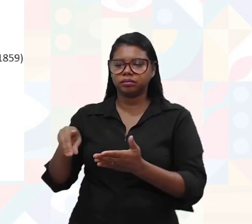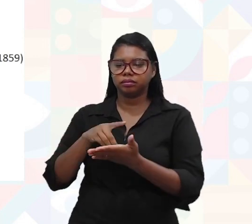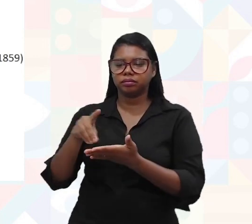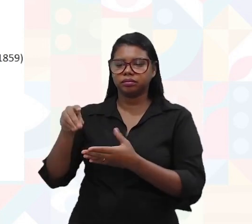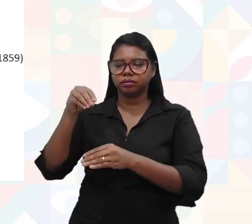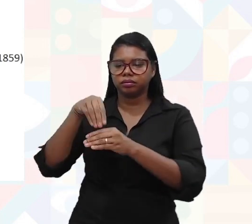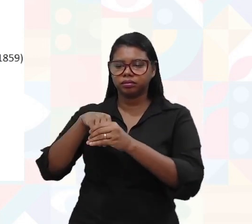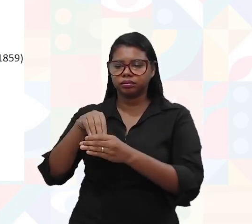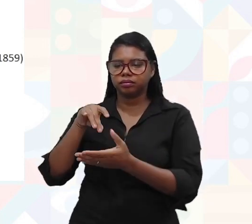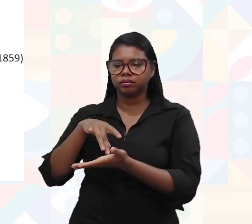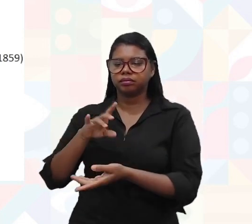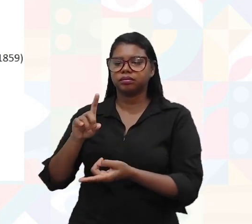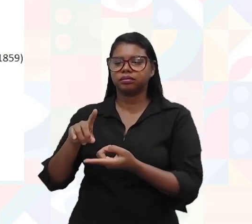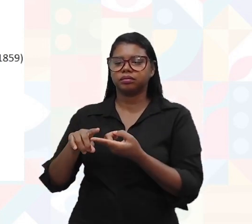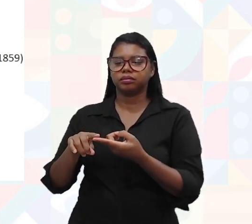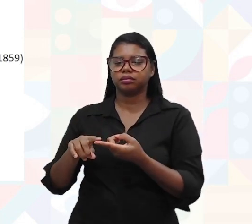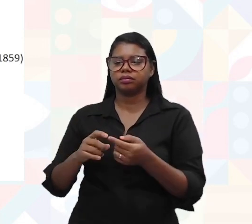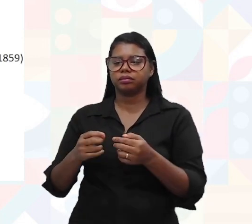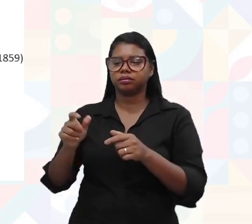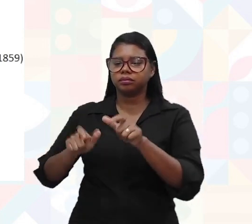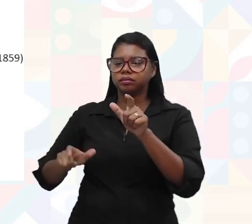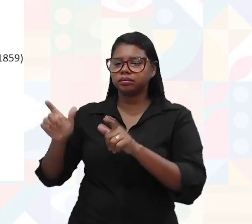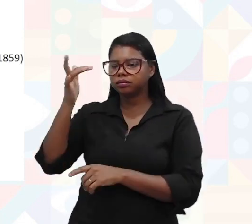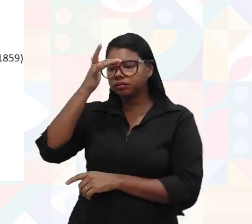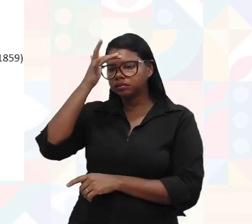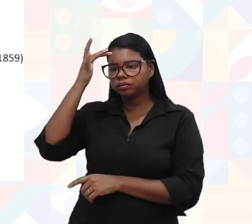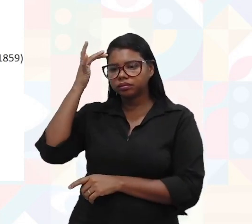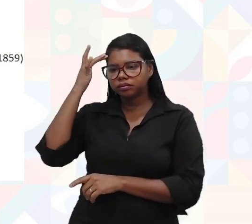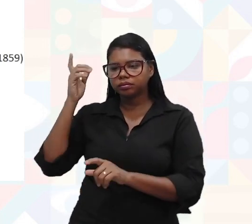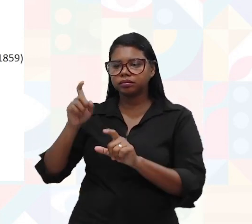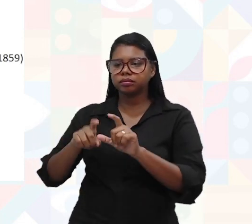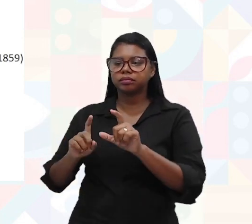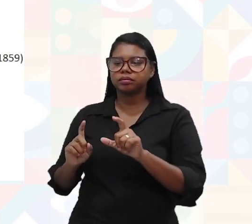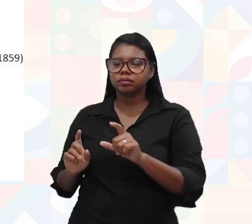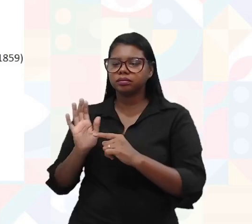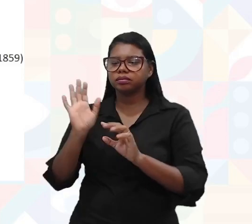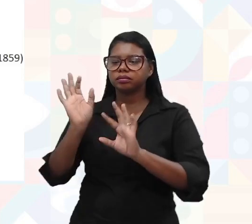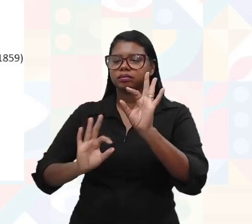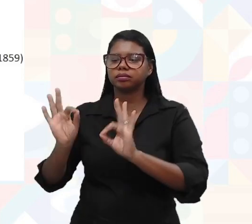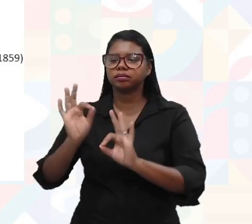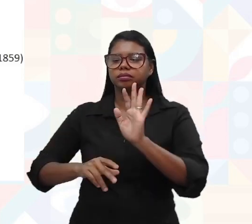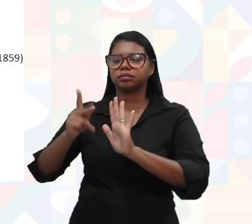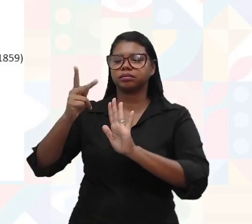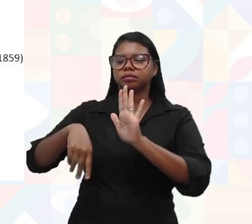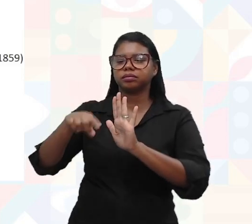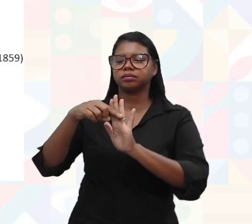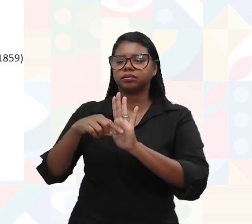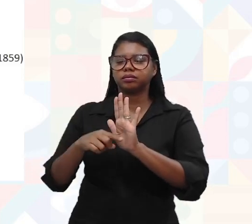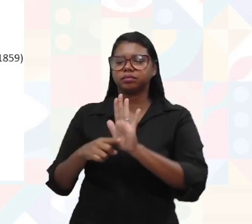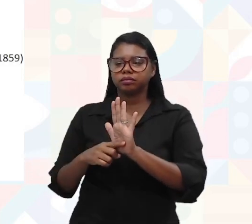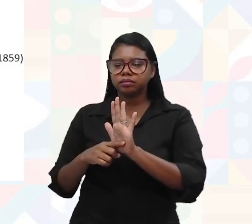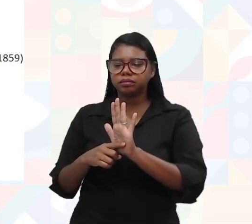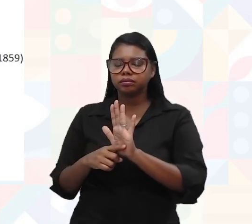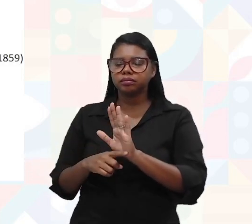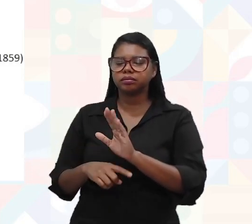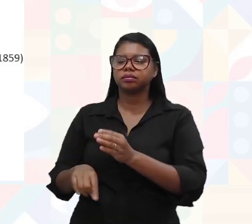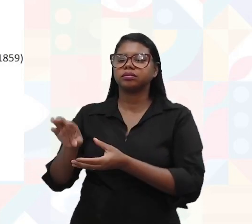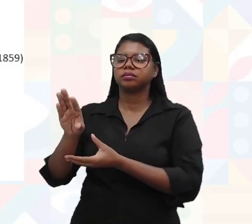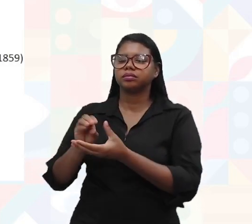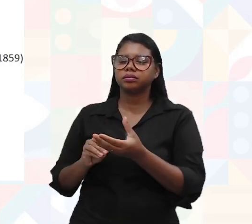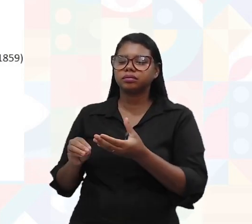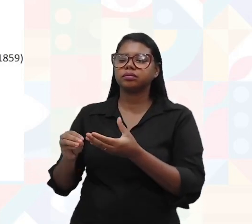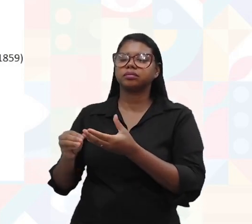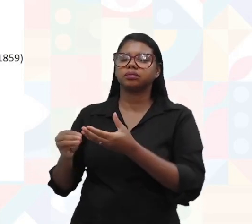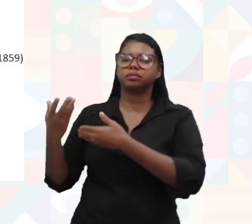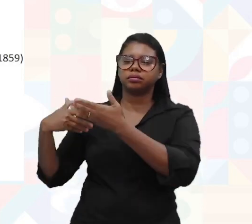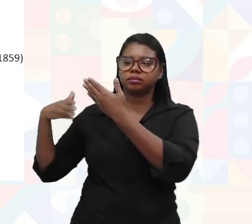de interiores, né? E as pessoas tiravam partido disso, elas conseguiam elaborar esses projetos com imitações de estilos antigos, né, que é o